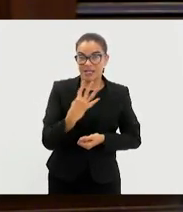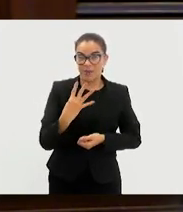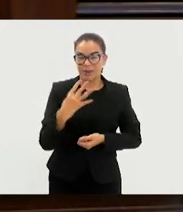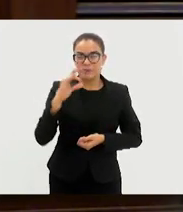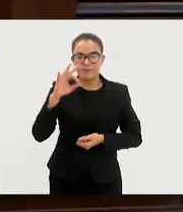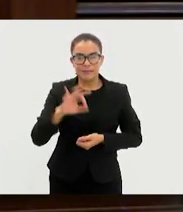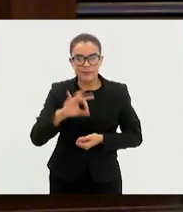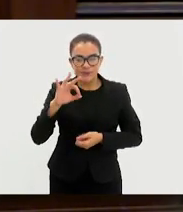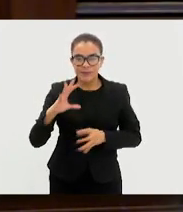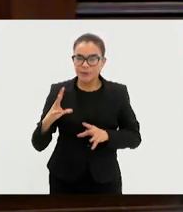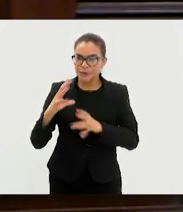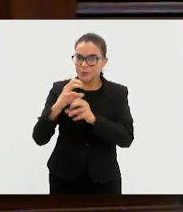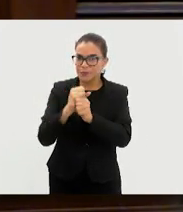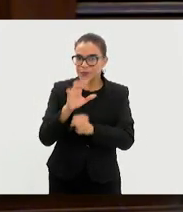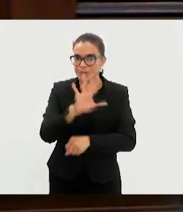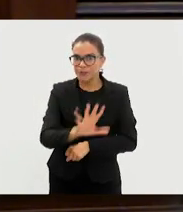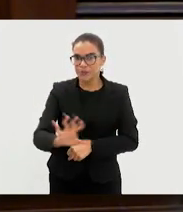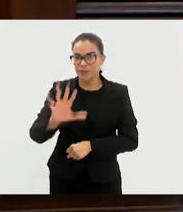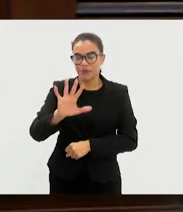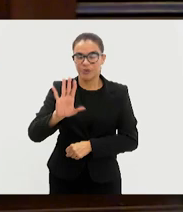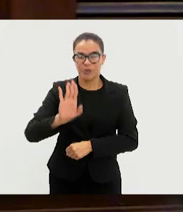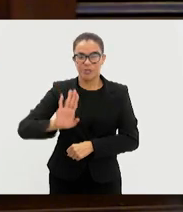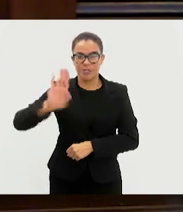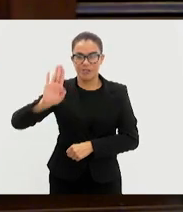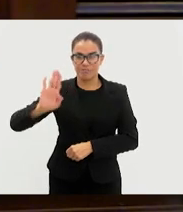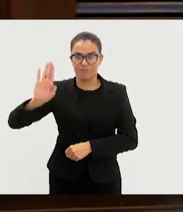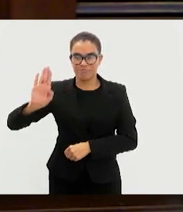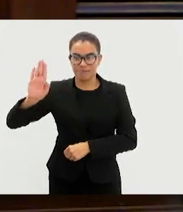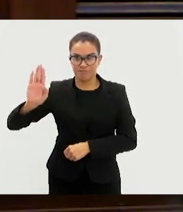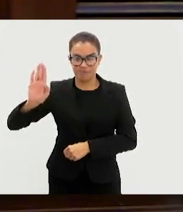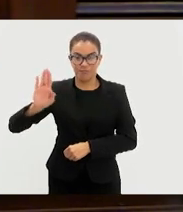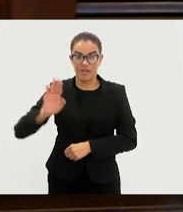34% do total de candidaturas. Tivemos